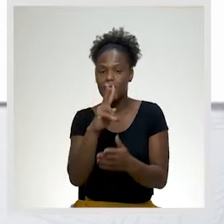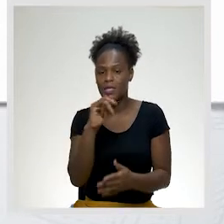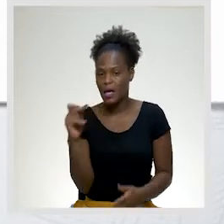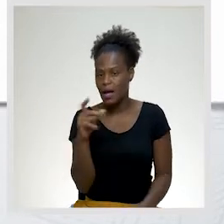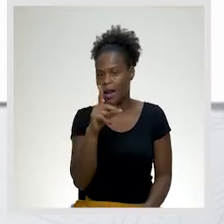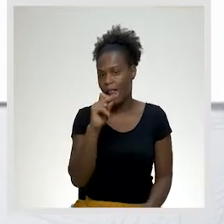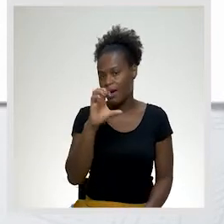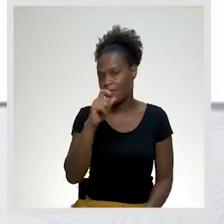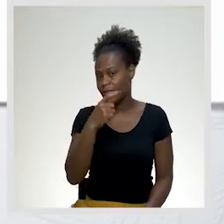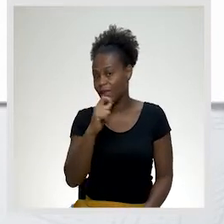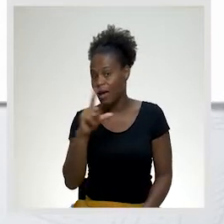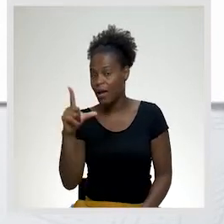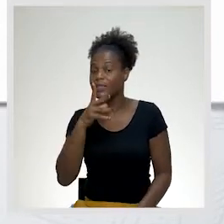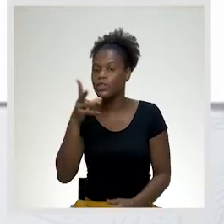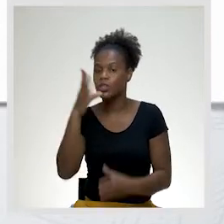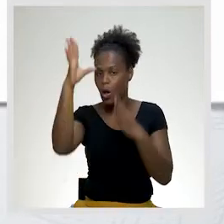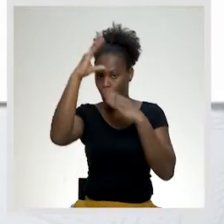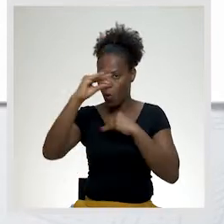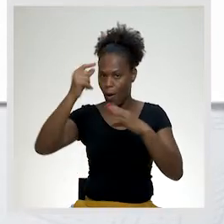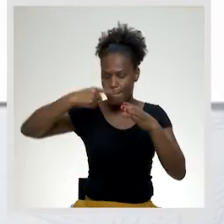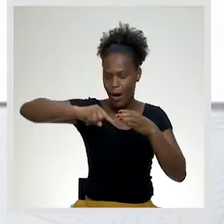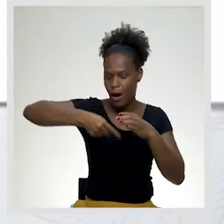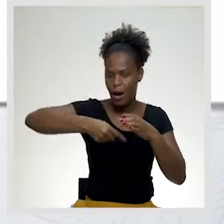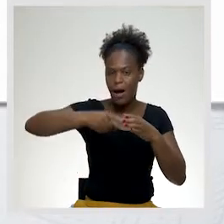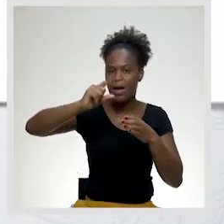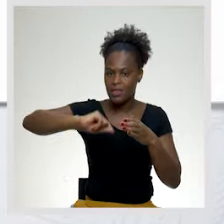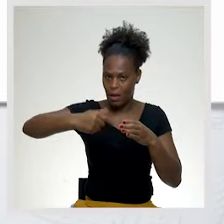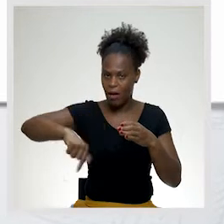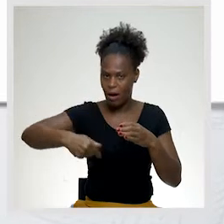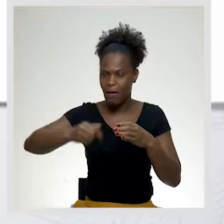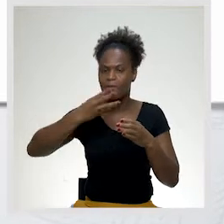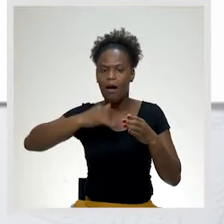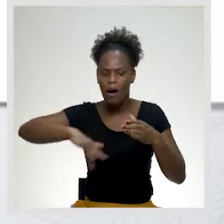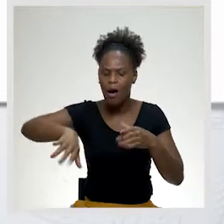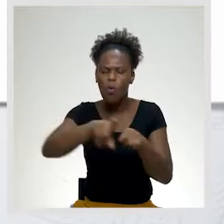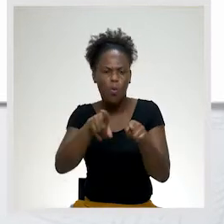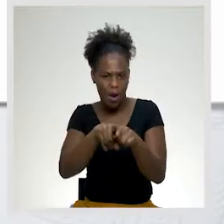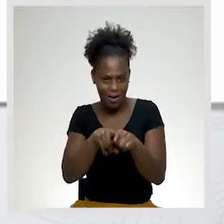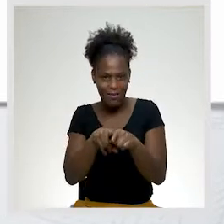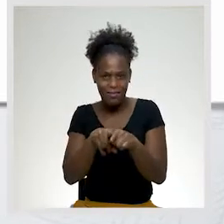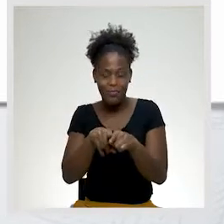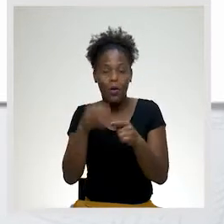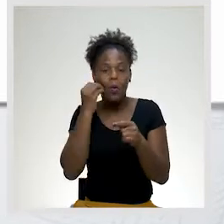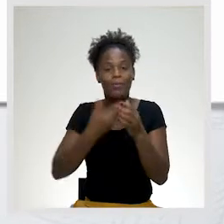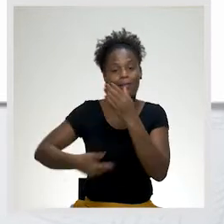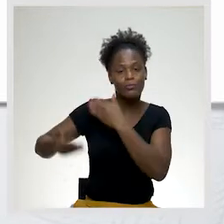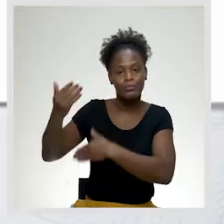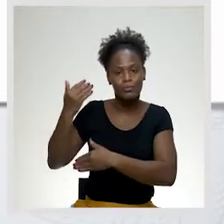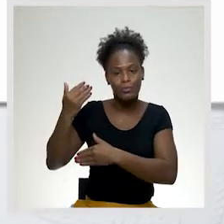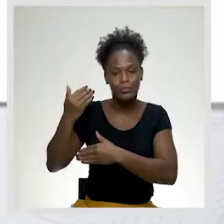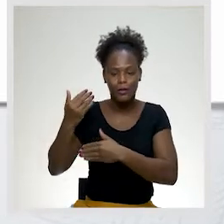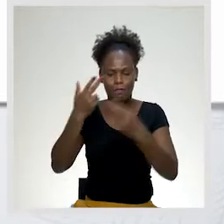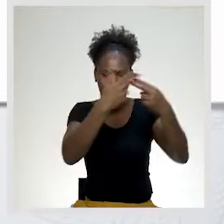que a Lua tem crateras, superfície como a da Terra, com montes e